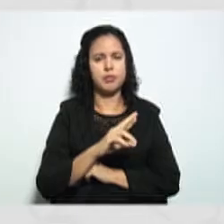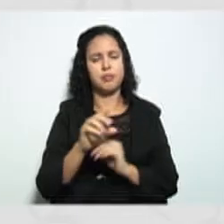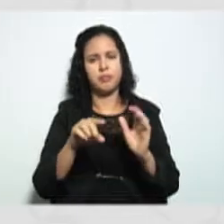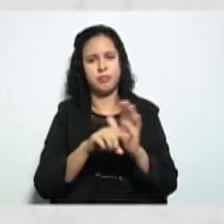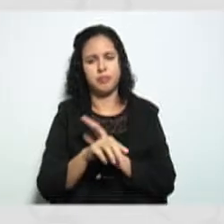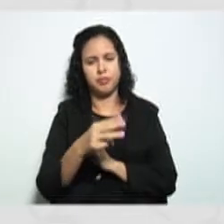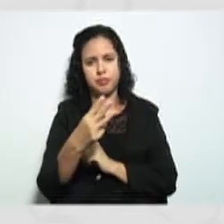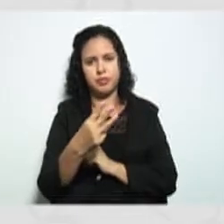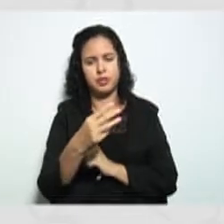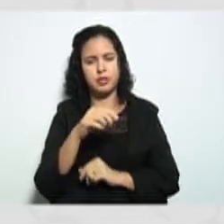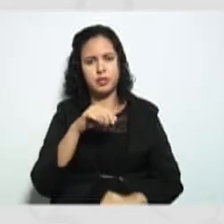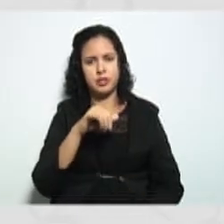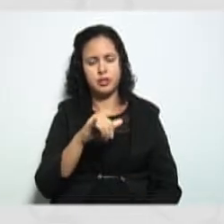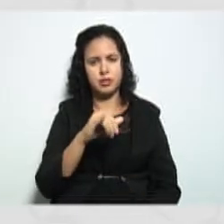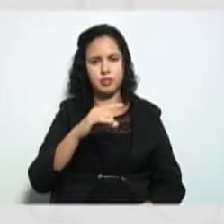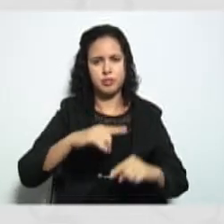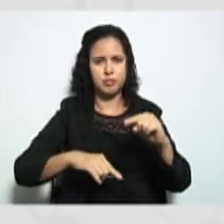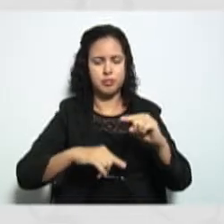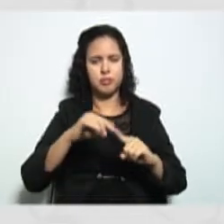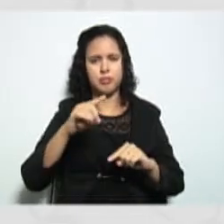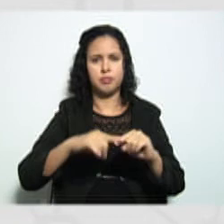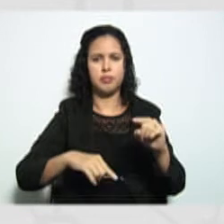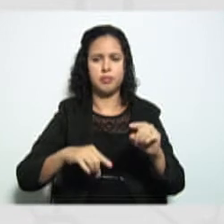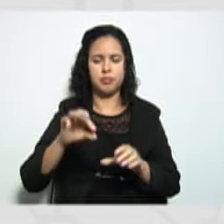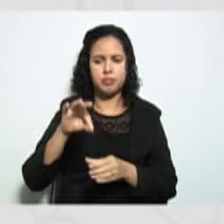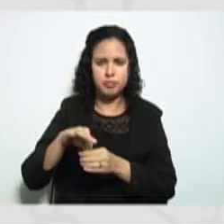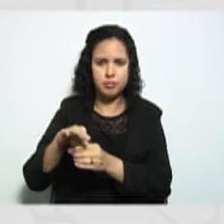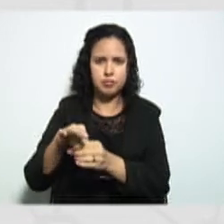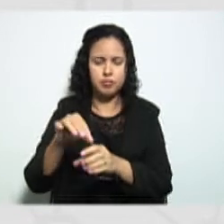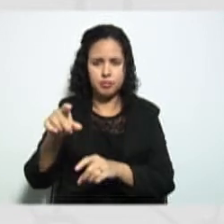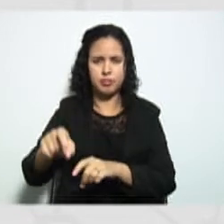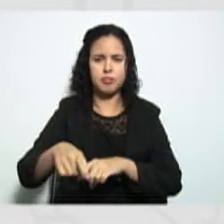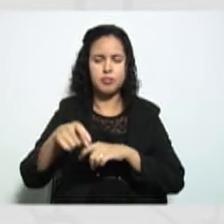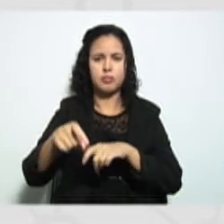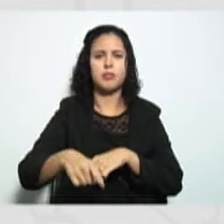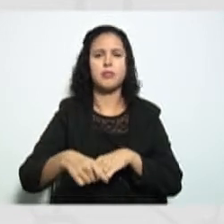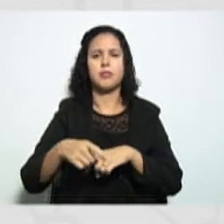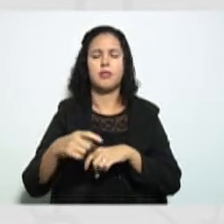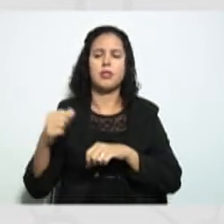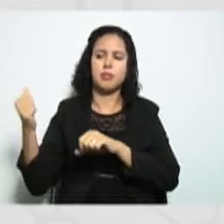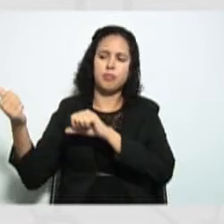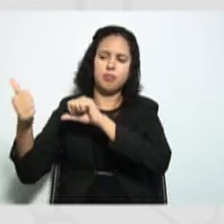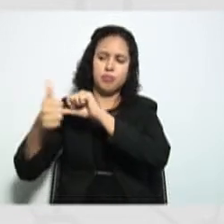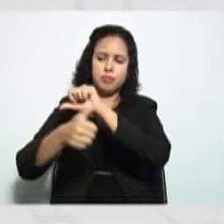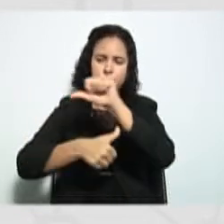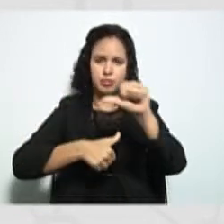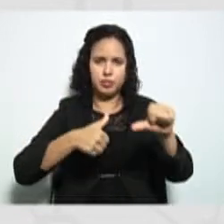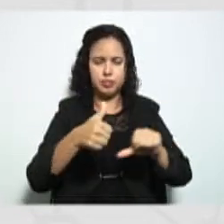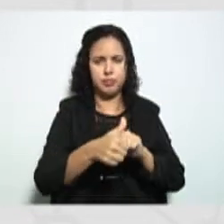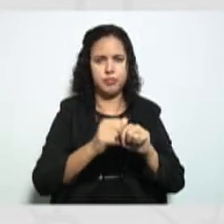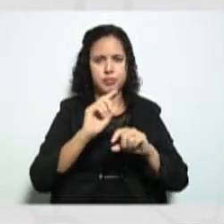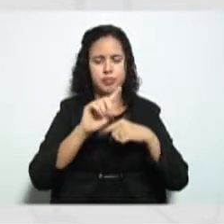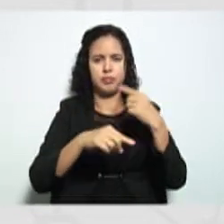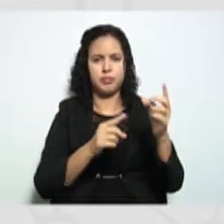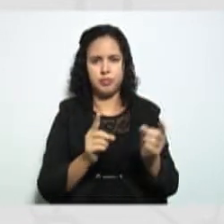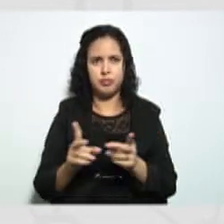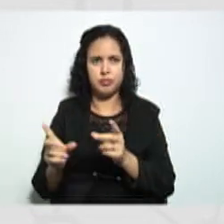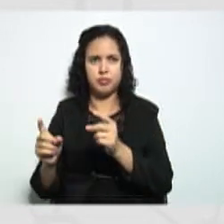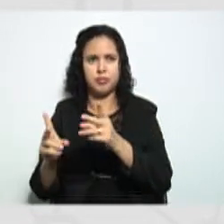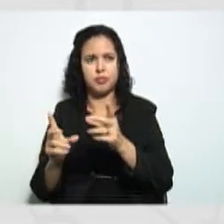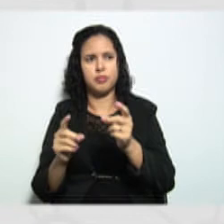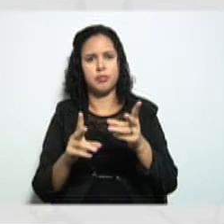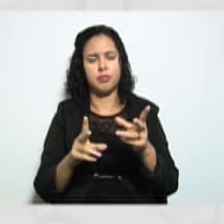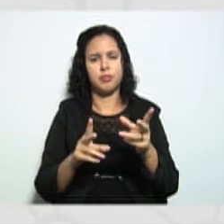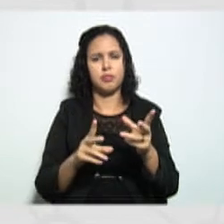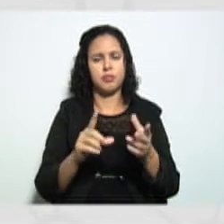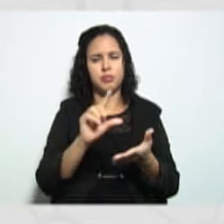assim. Se o produto agropecuário for beneficiado primeiro para depois ser vendido, o lucro para a cooperativa será